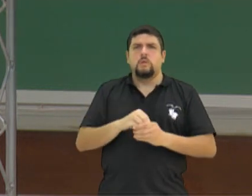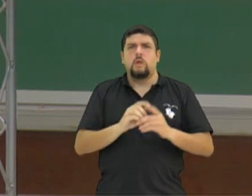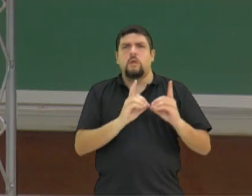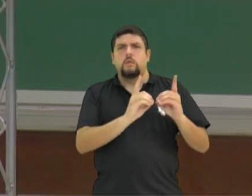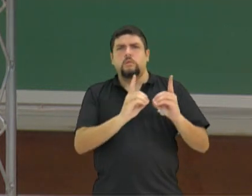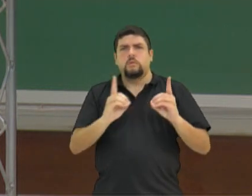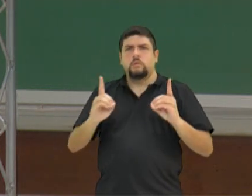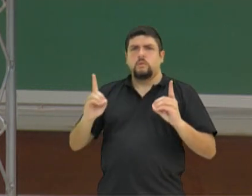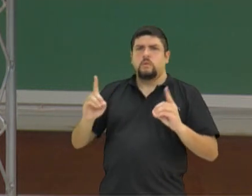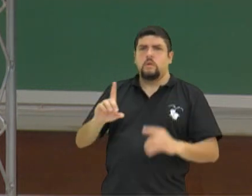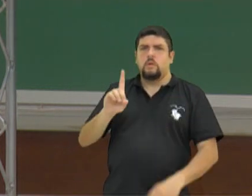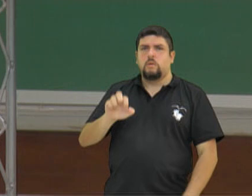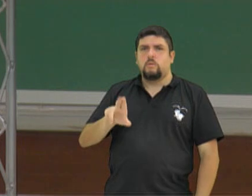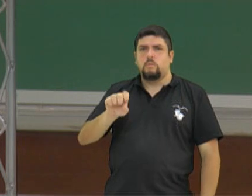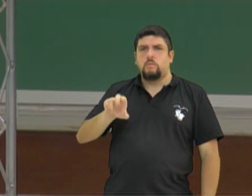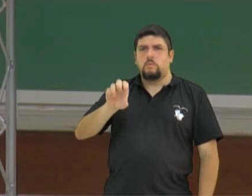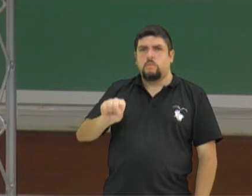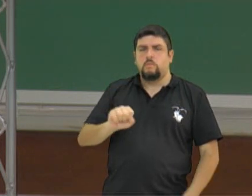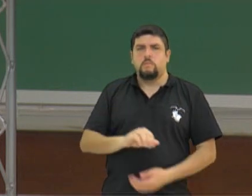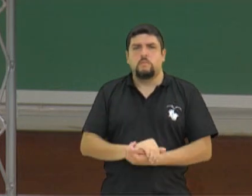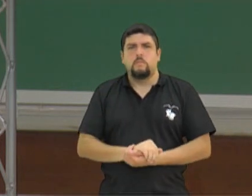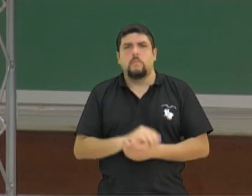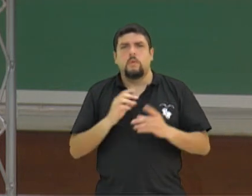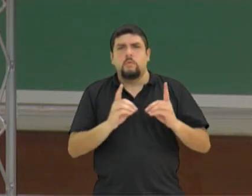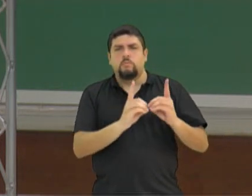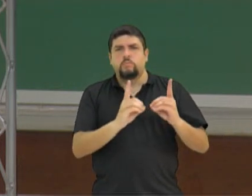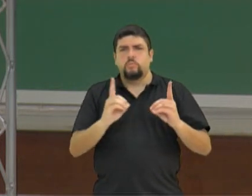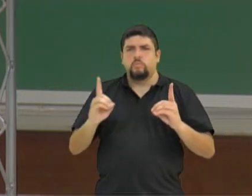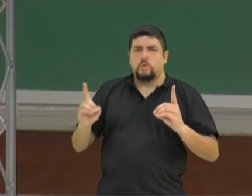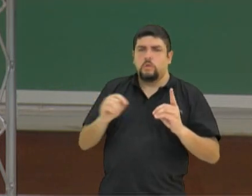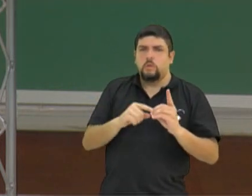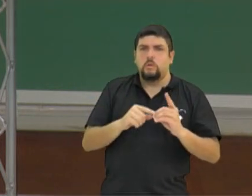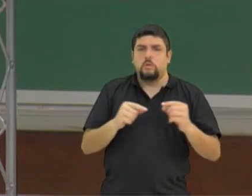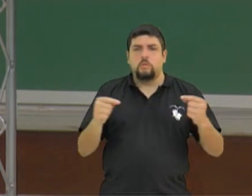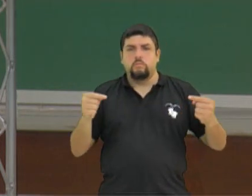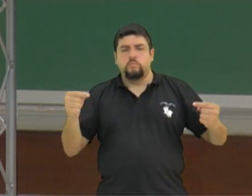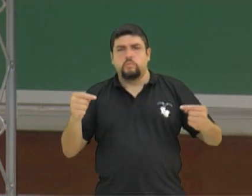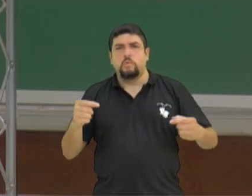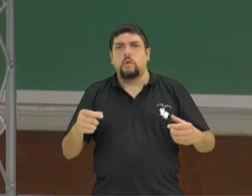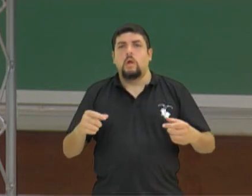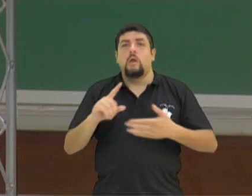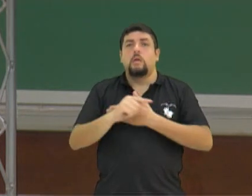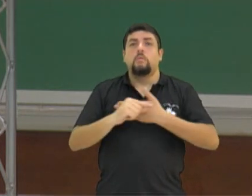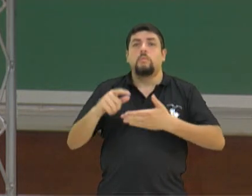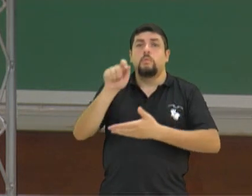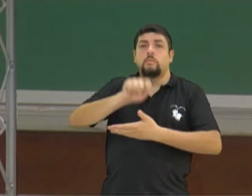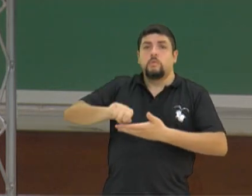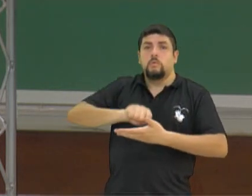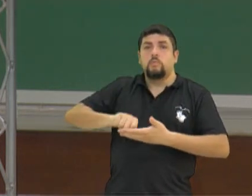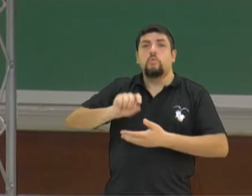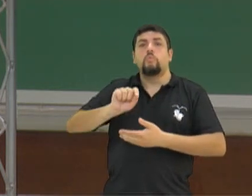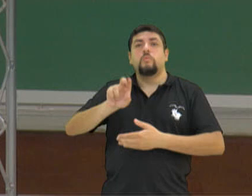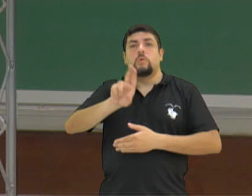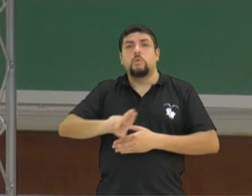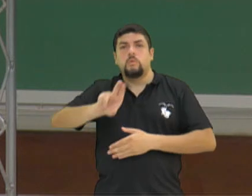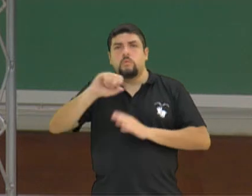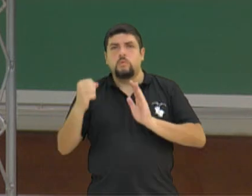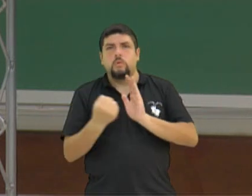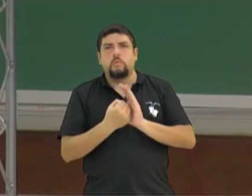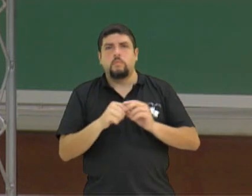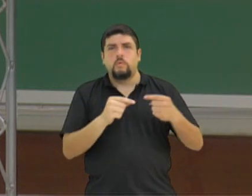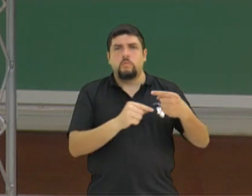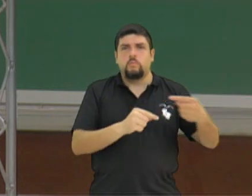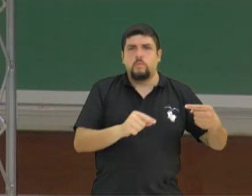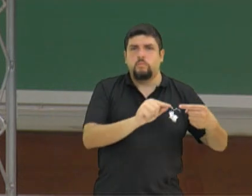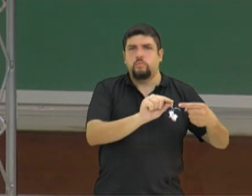uma ênfase maior, o narrador, né, o escritor, nesse caso, resolveu utilizar essa marca de pontuação,